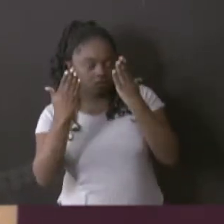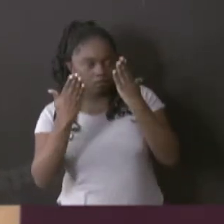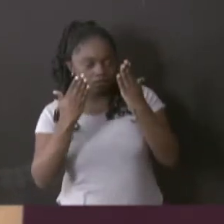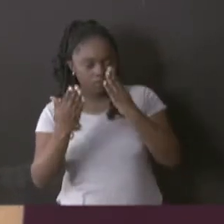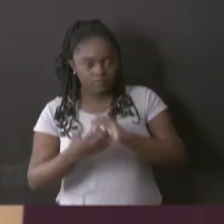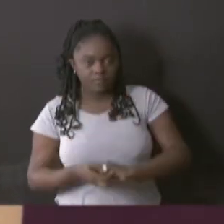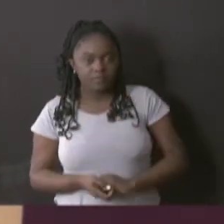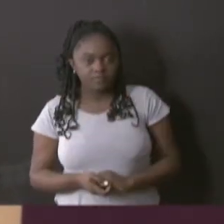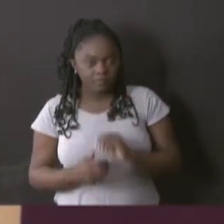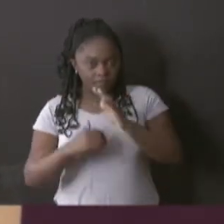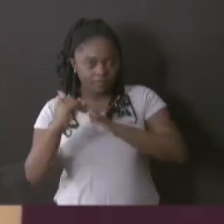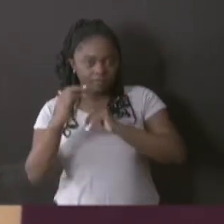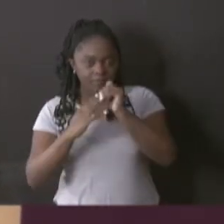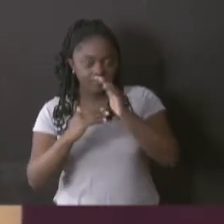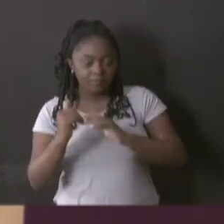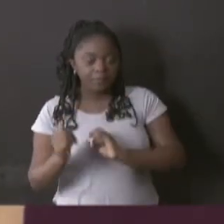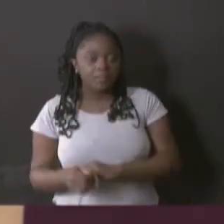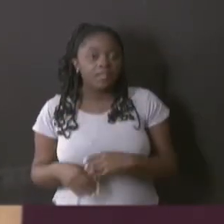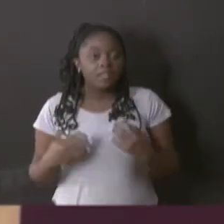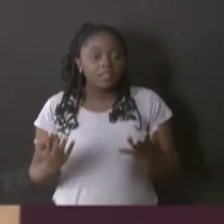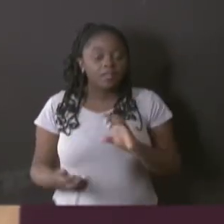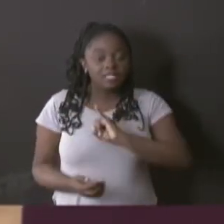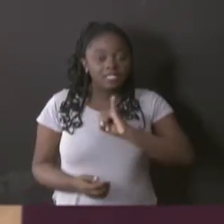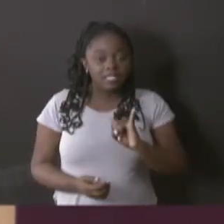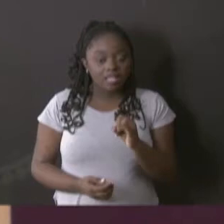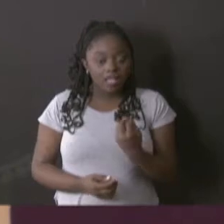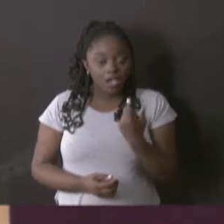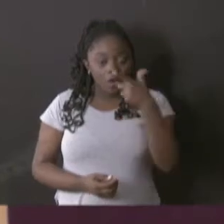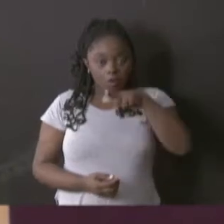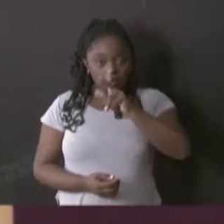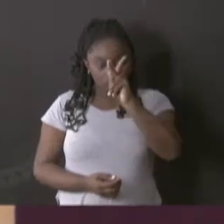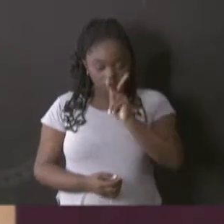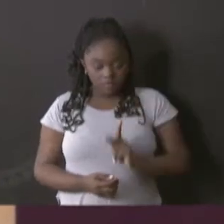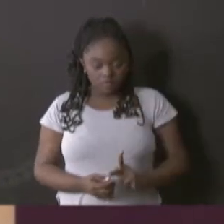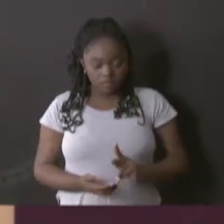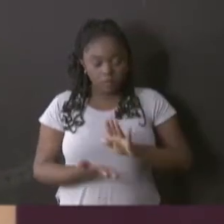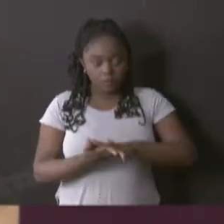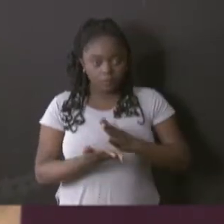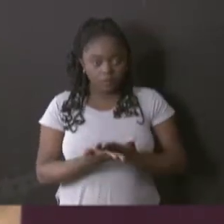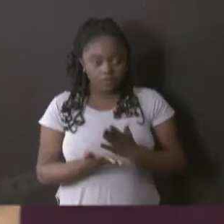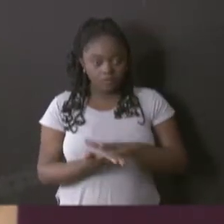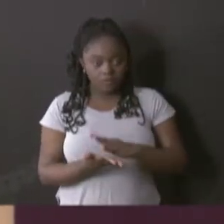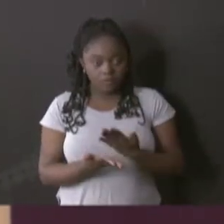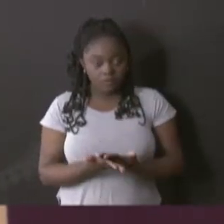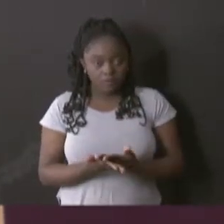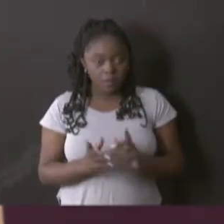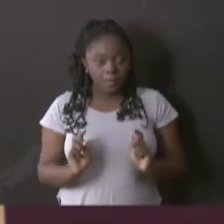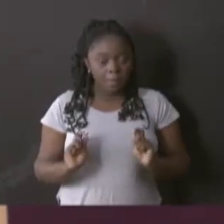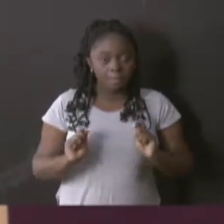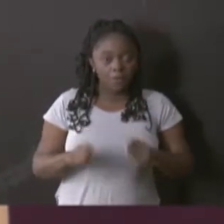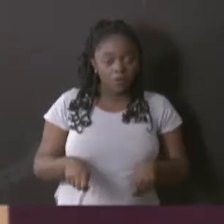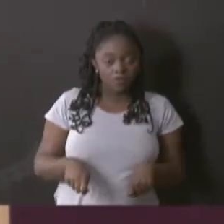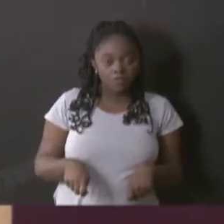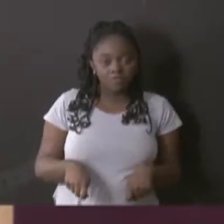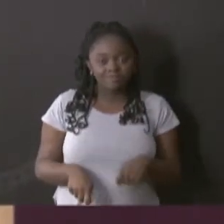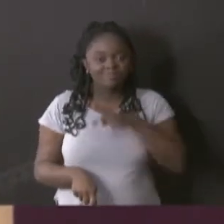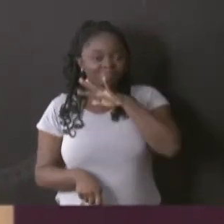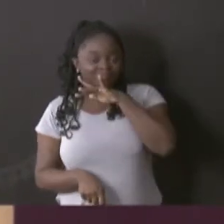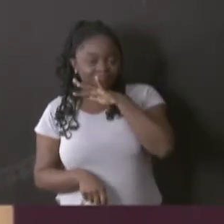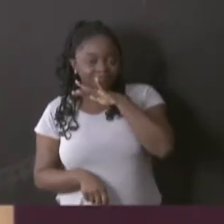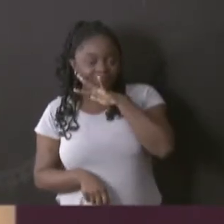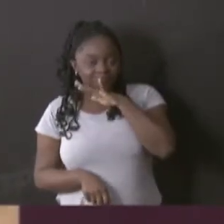Sim. Então, se eu coloco uma terceira pessoa, que no caso é o intérprete, isso pode ficar enviesado. É.